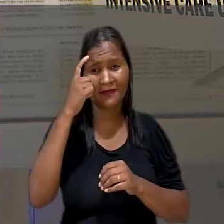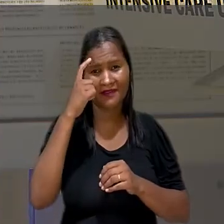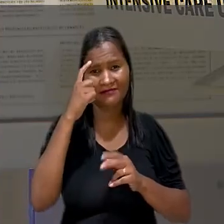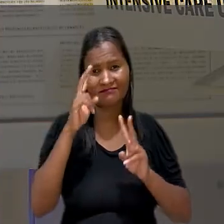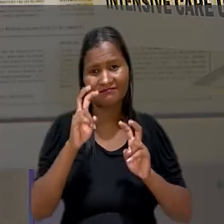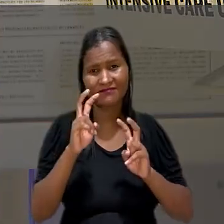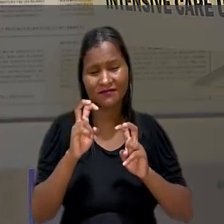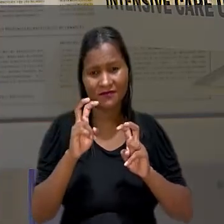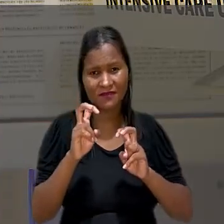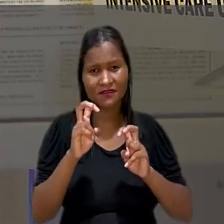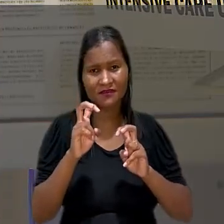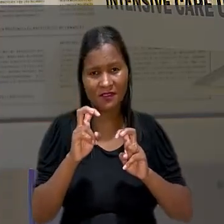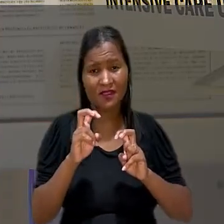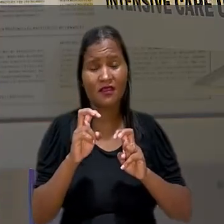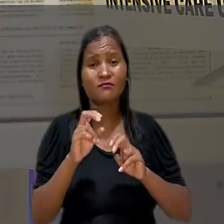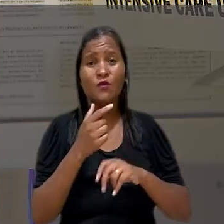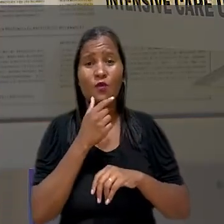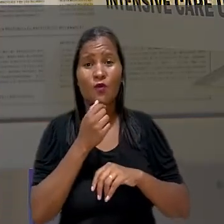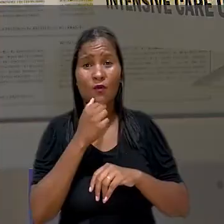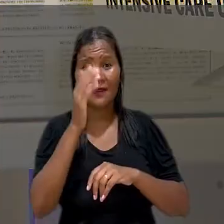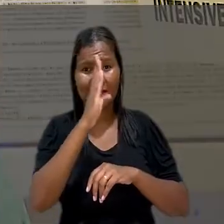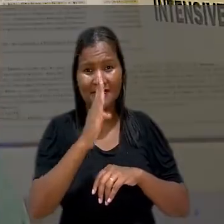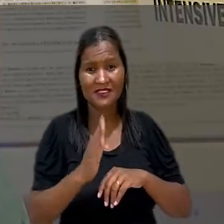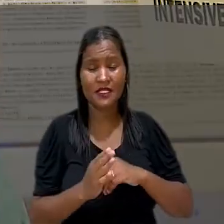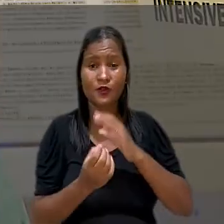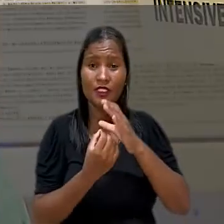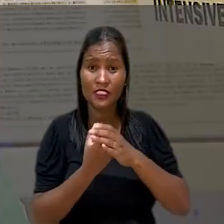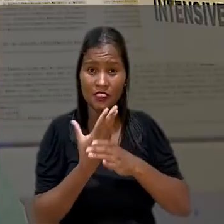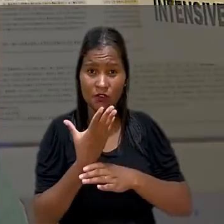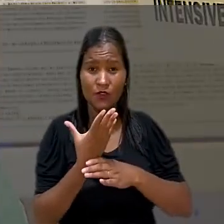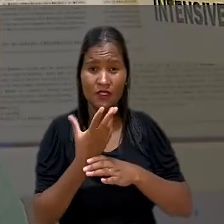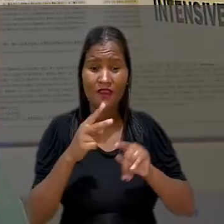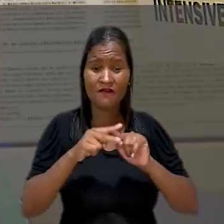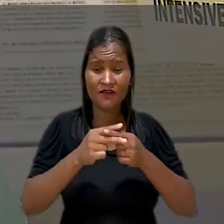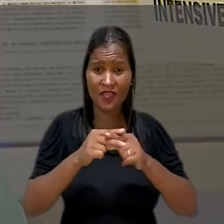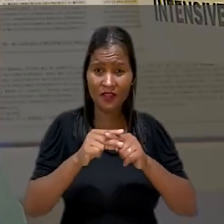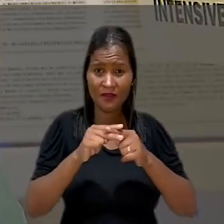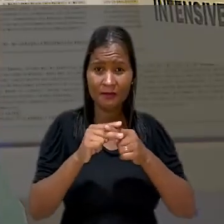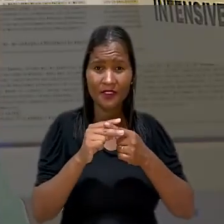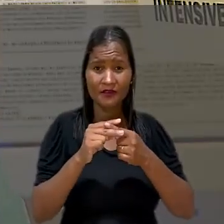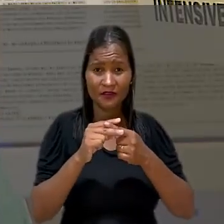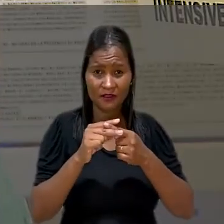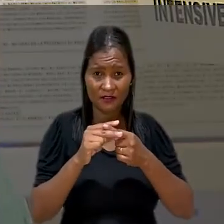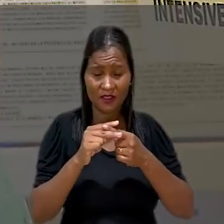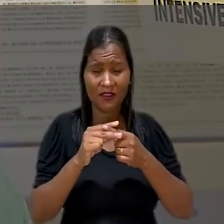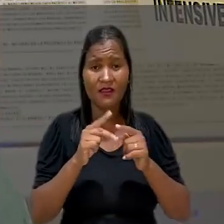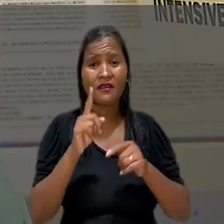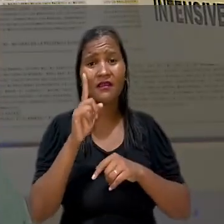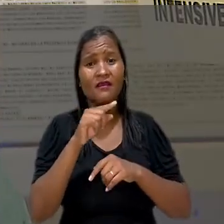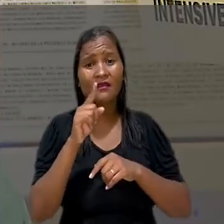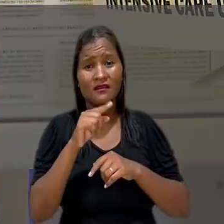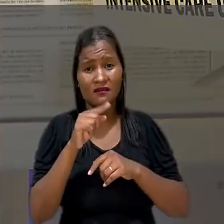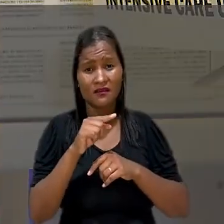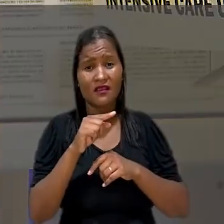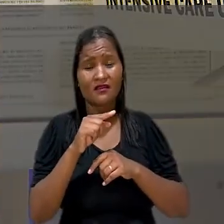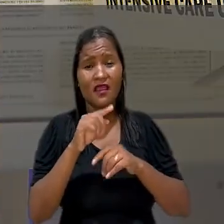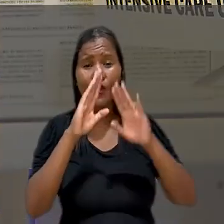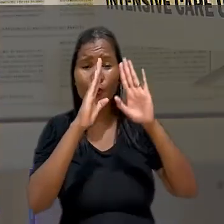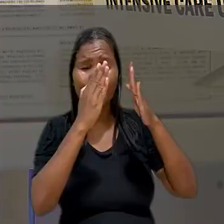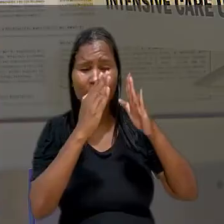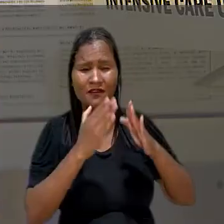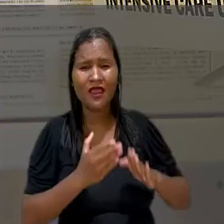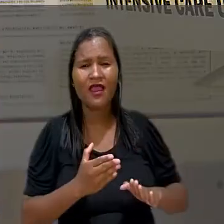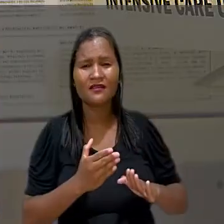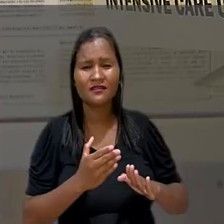Pensando nisso, um neonatologista brasileiro, ele criou essa ferramenta que é uma